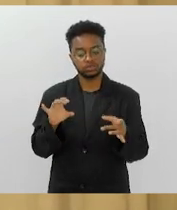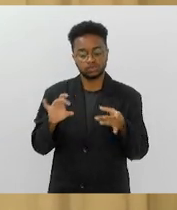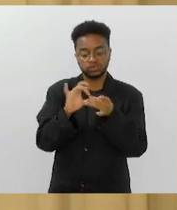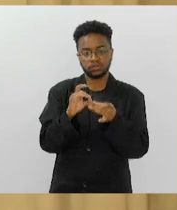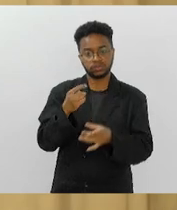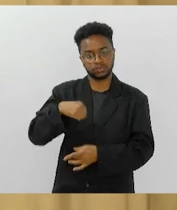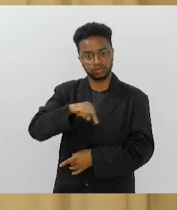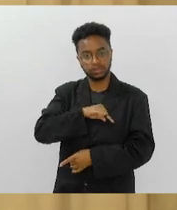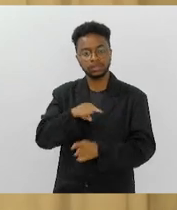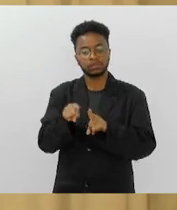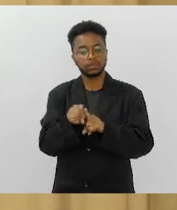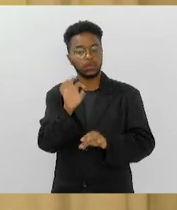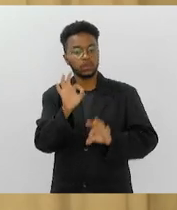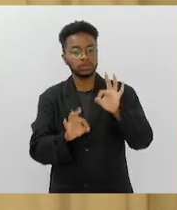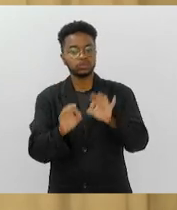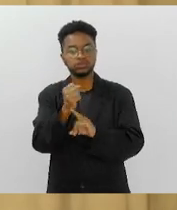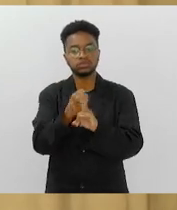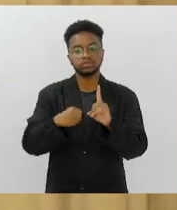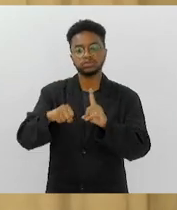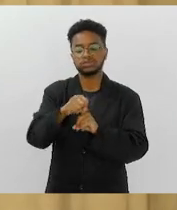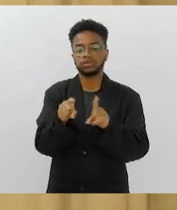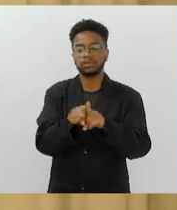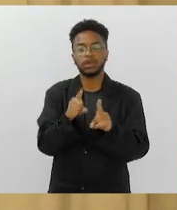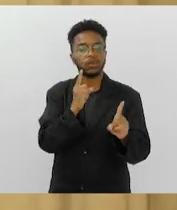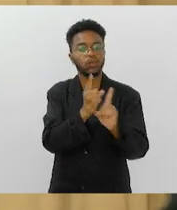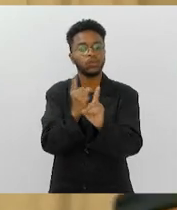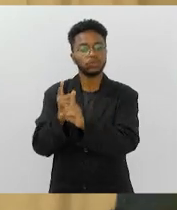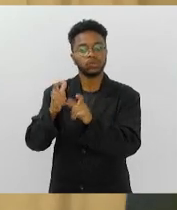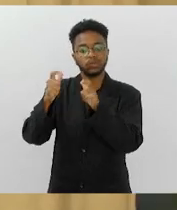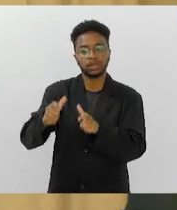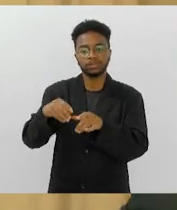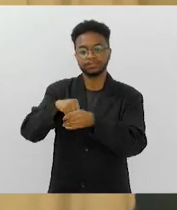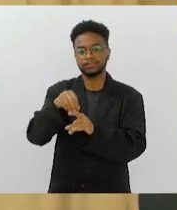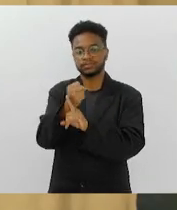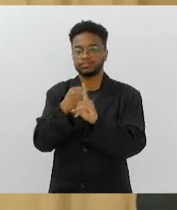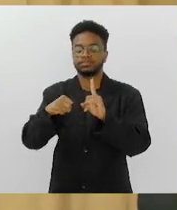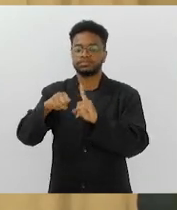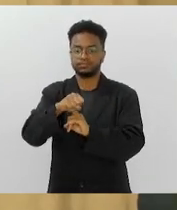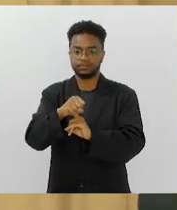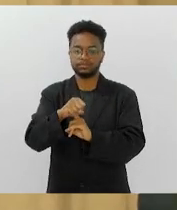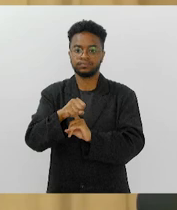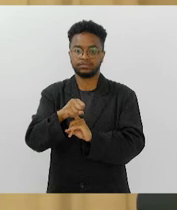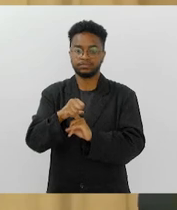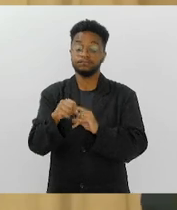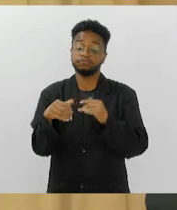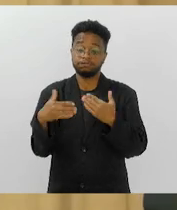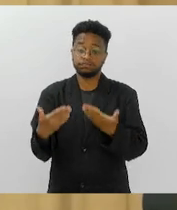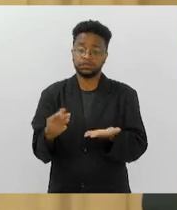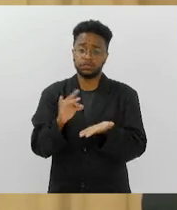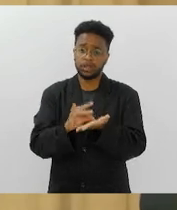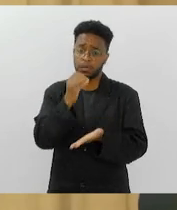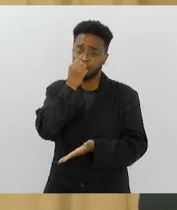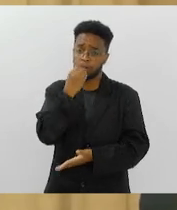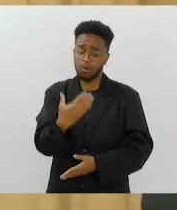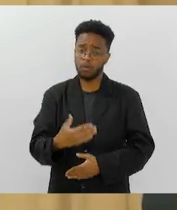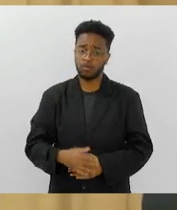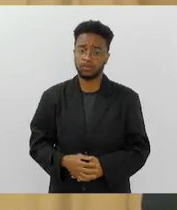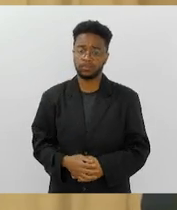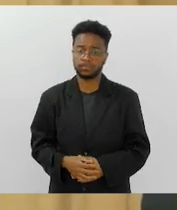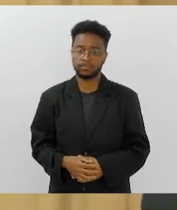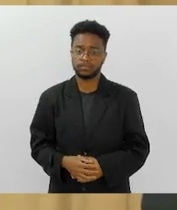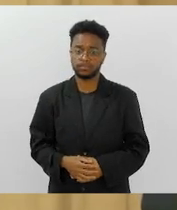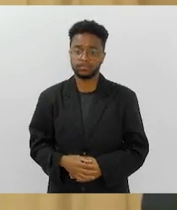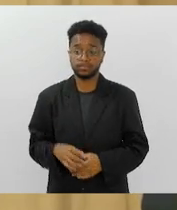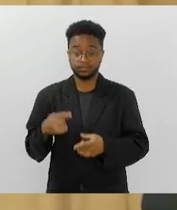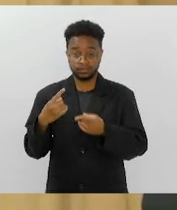uma sociedade, encontrando espaço dentro dessa sociedade. Então é bom demais, depois